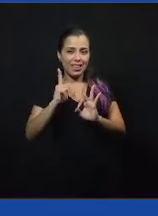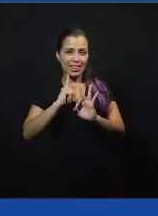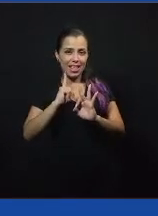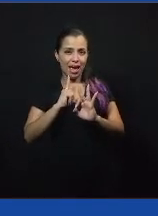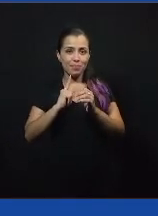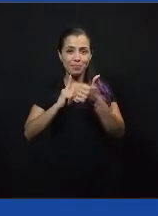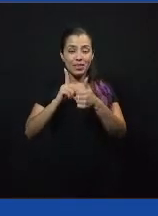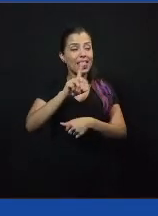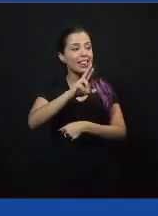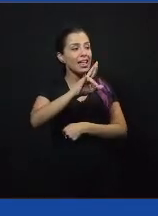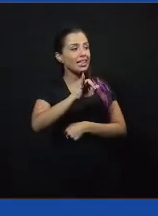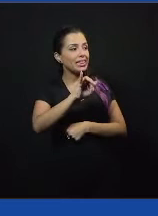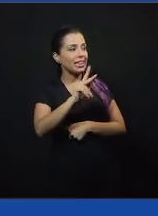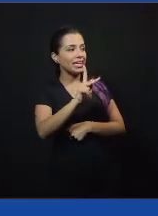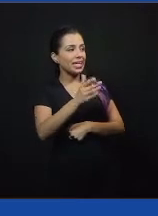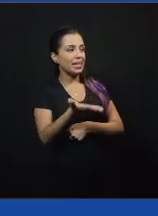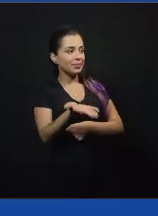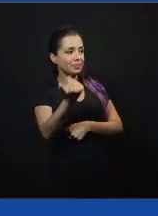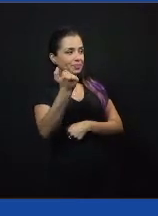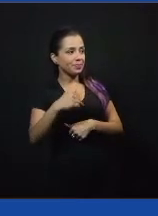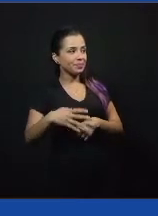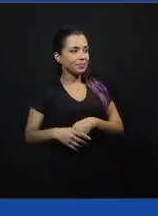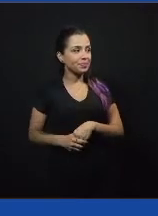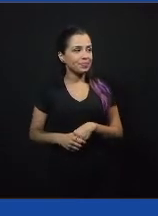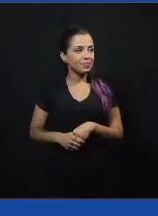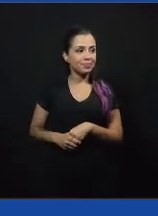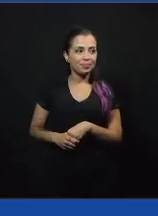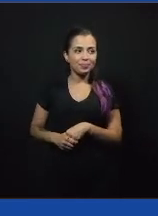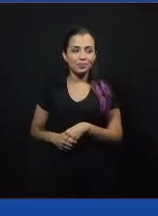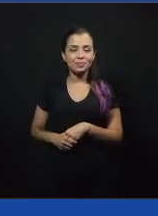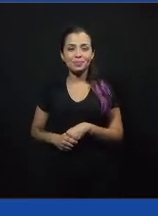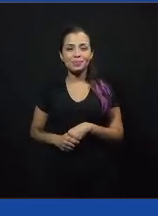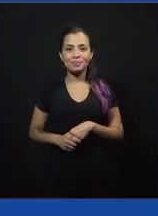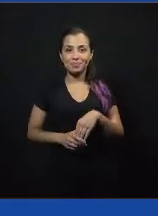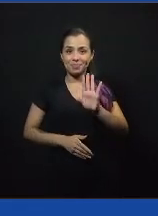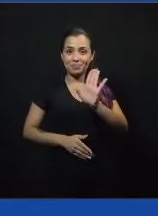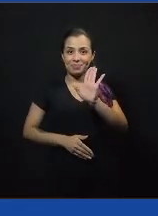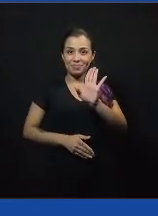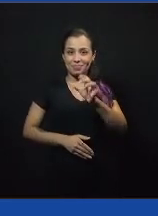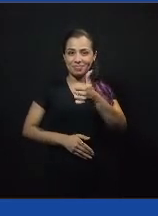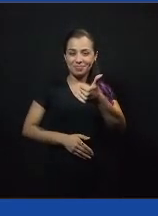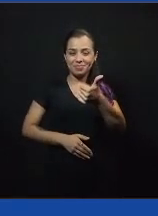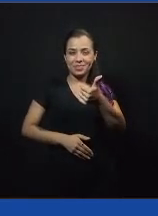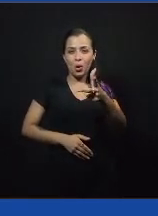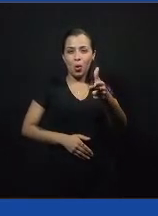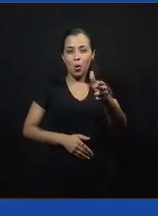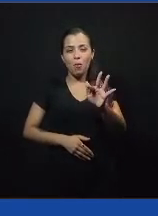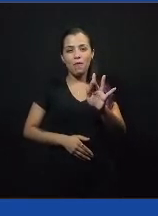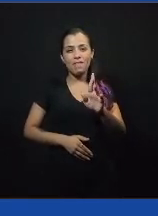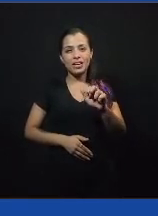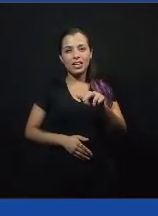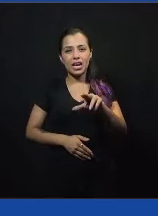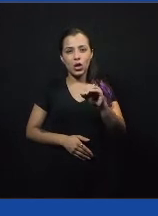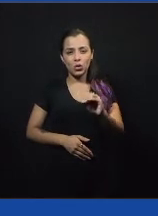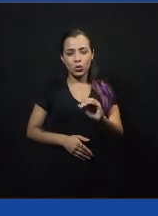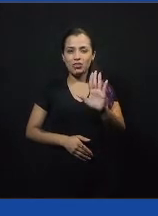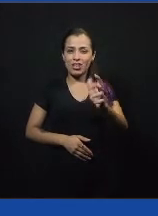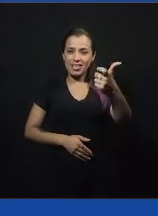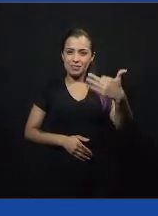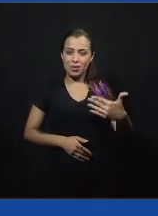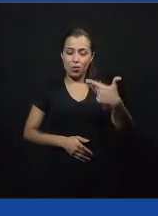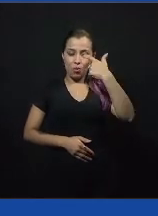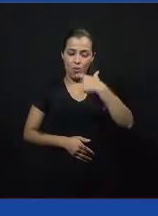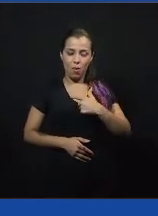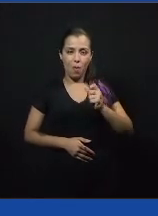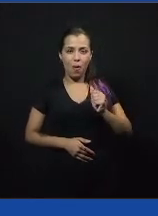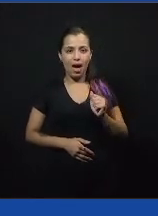é bom você Oi gente bom como uma Fernando já disse eu me chamo Adriele eu tenho 18